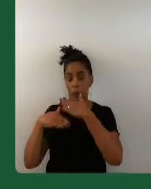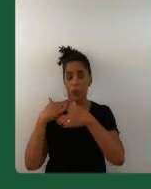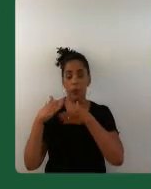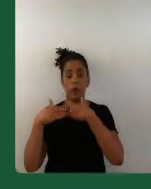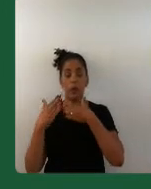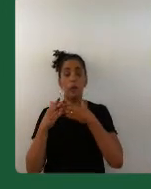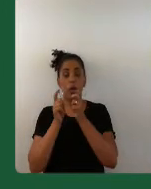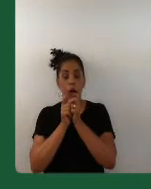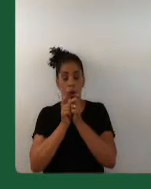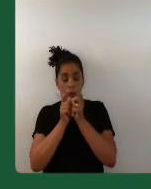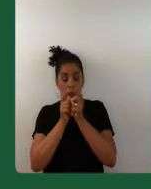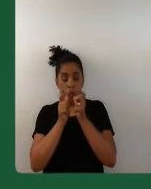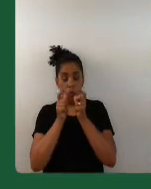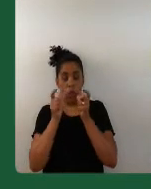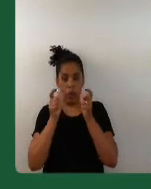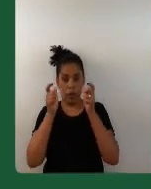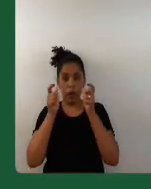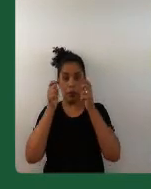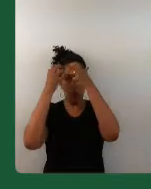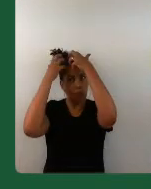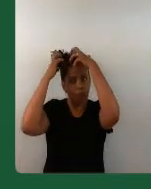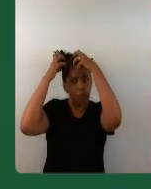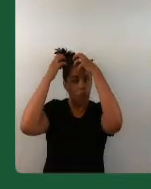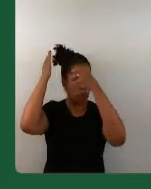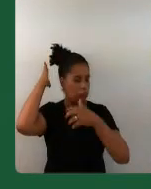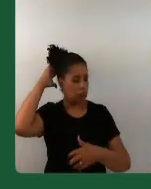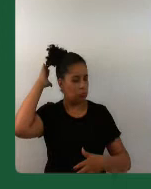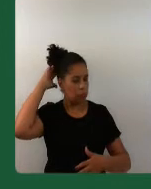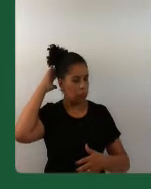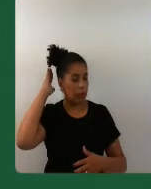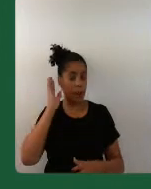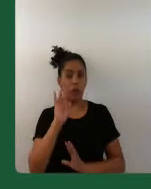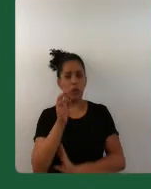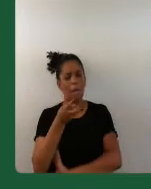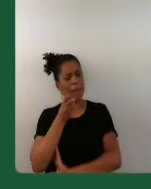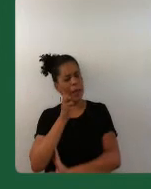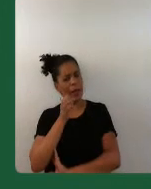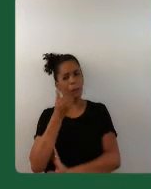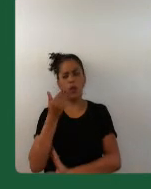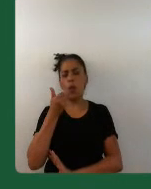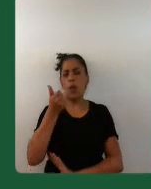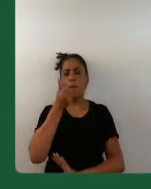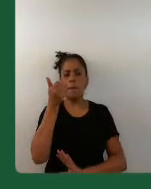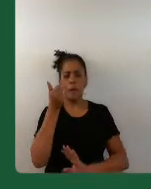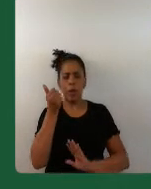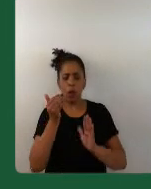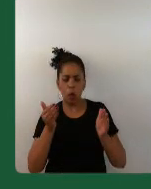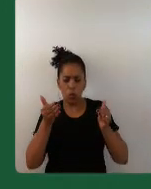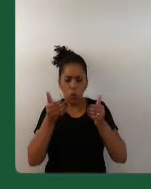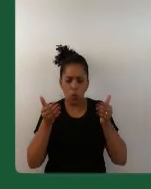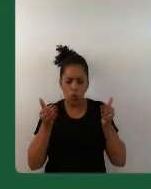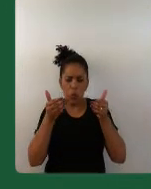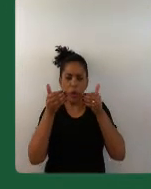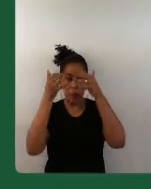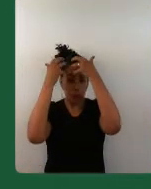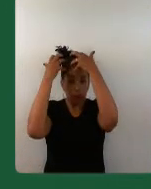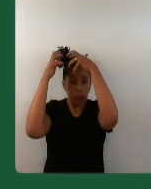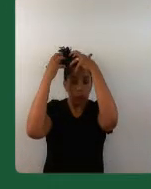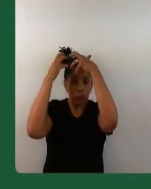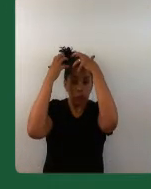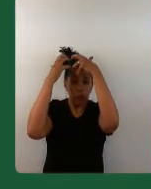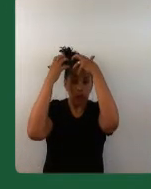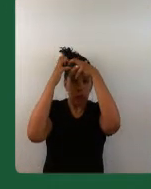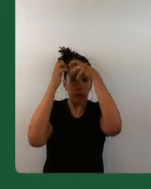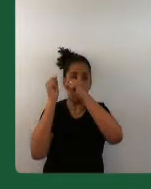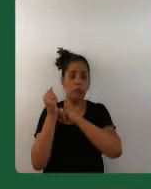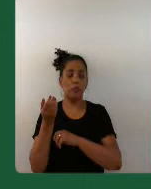aumentando o crânio posteriormente, há uma melhor circunferência craniana, né, no